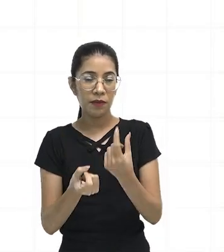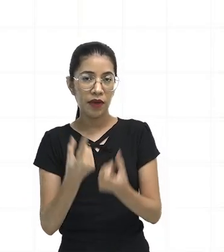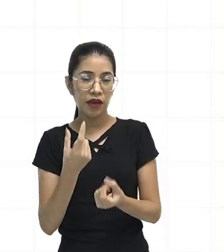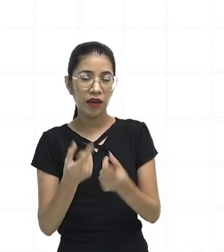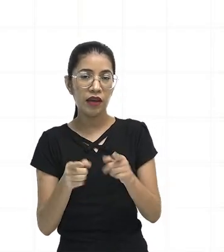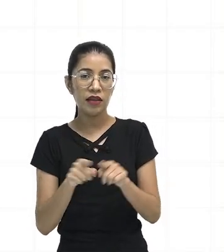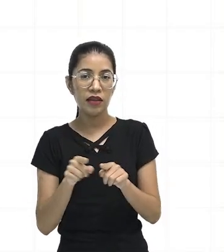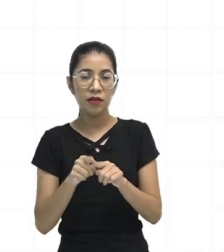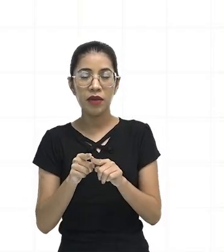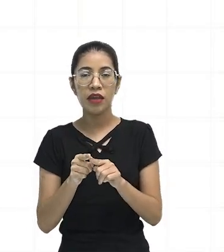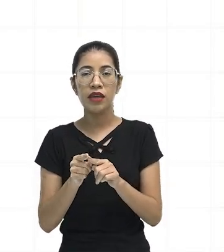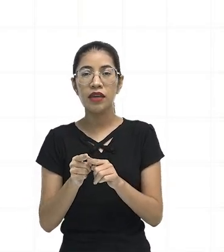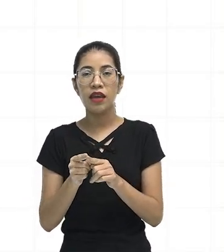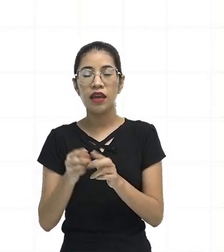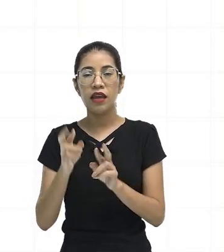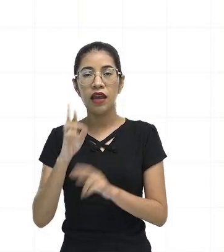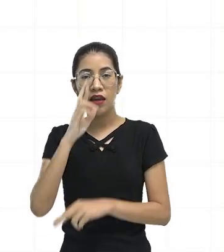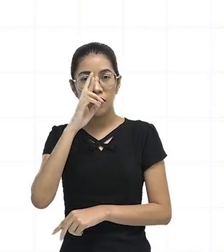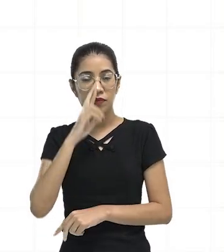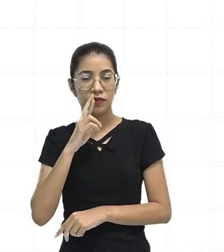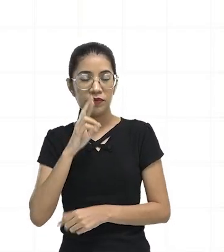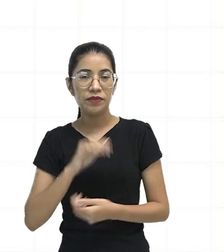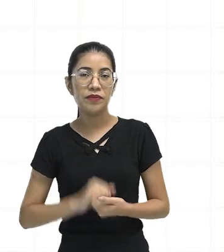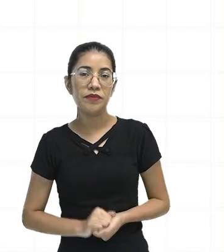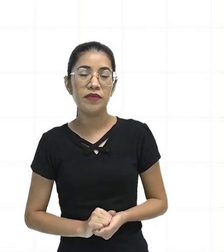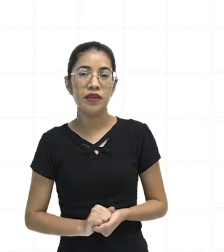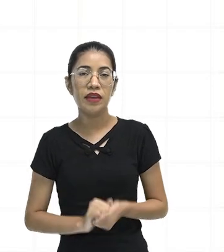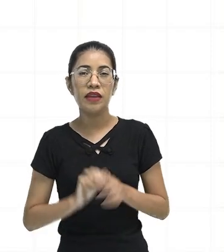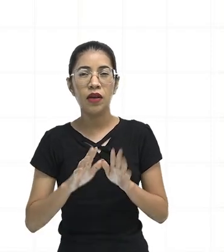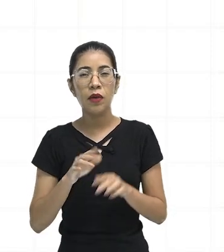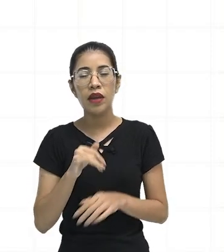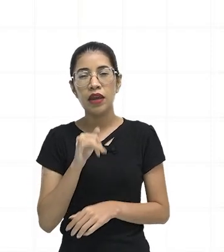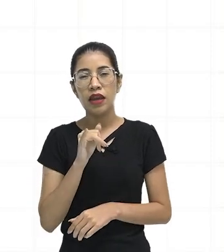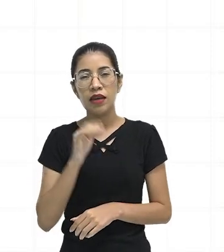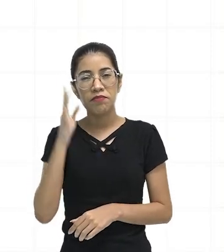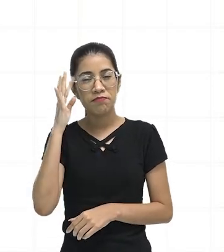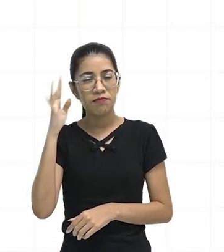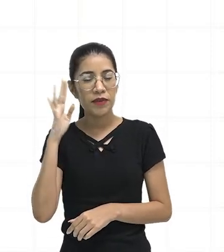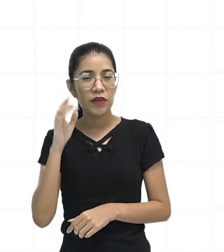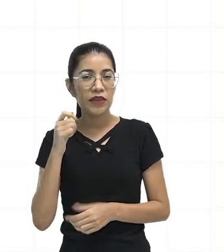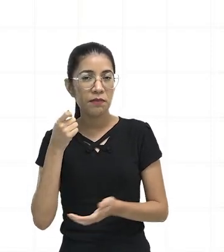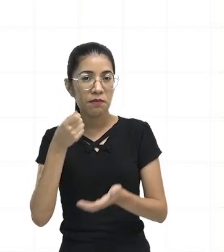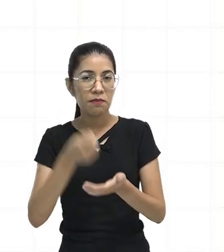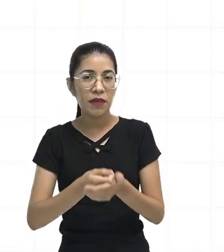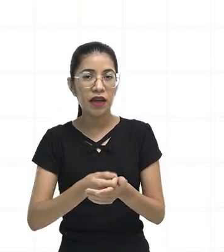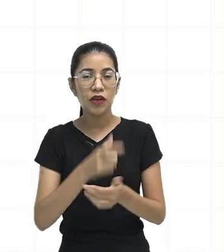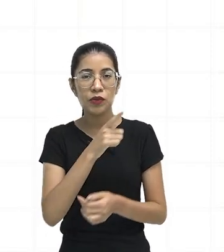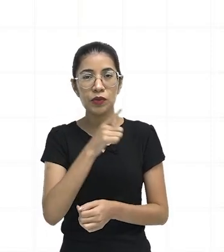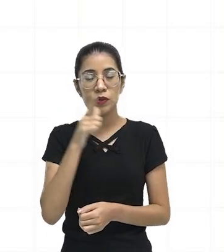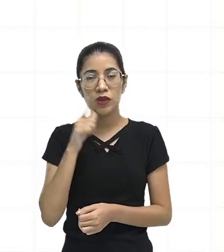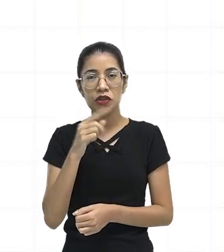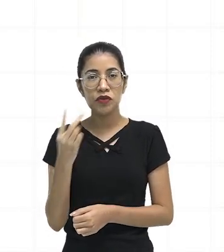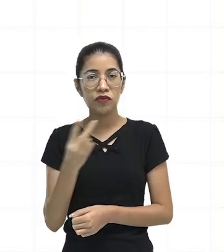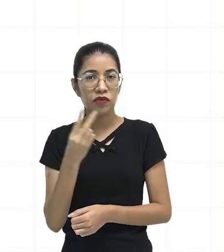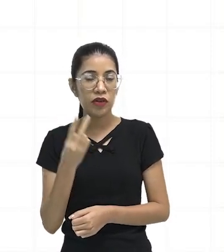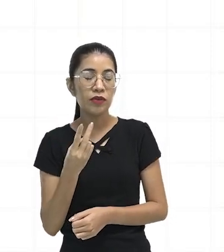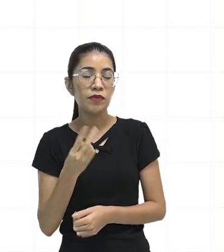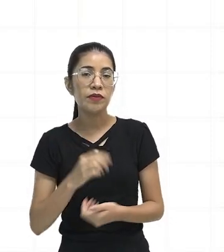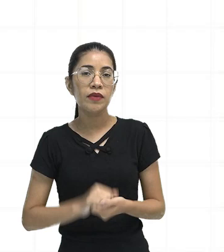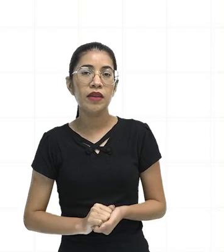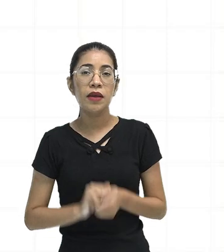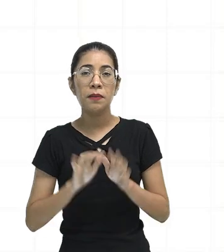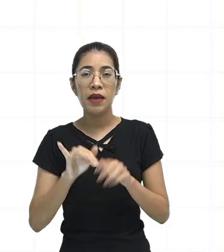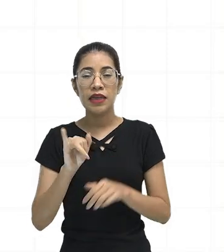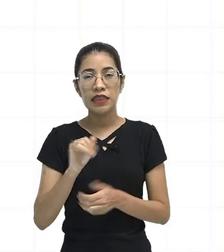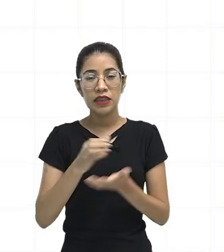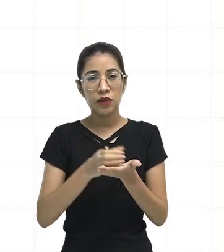ou de refrigerante, tanto faz, tá bom? Imagine que você paga um certo preço por esse lanche. Se de repente você